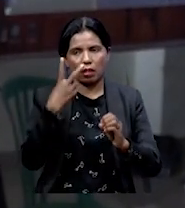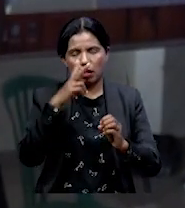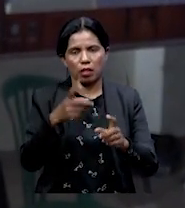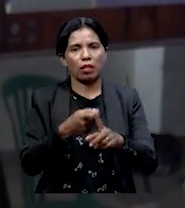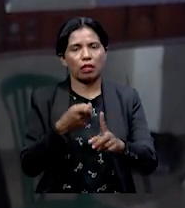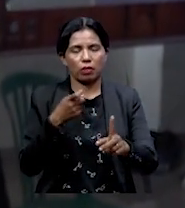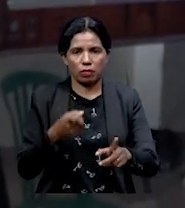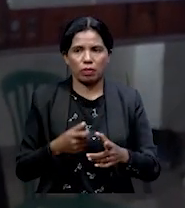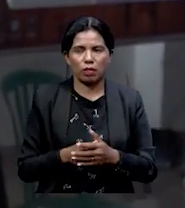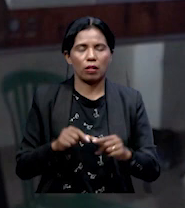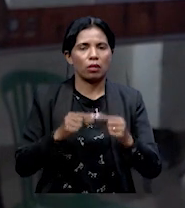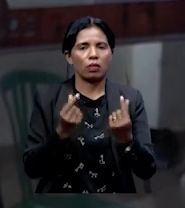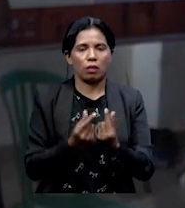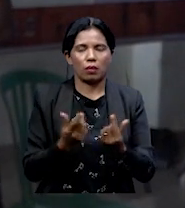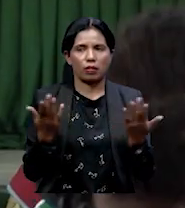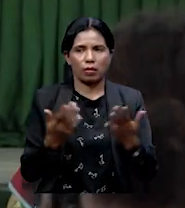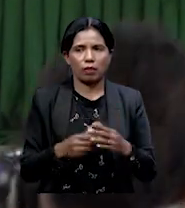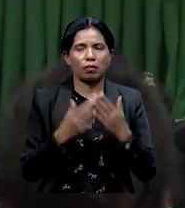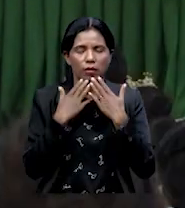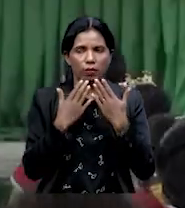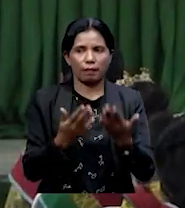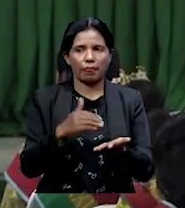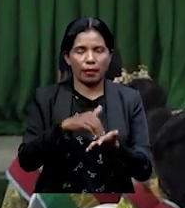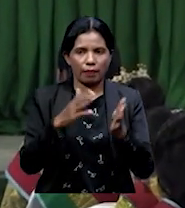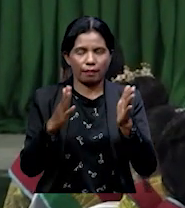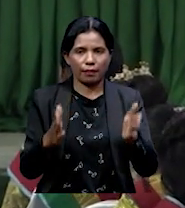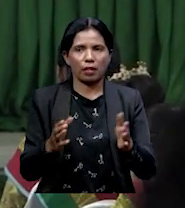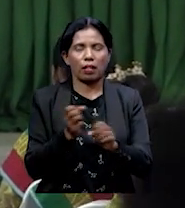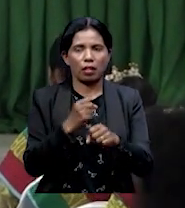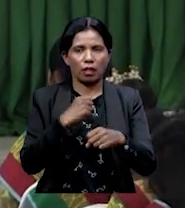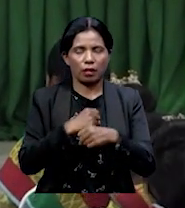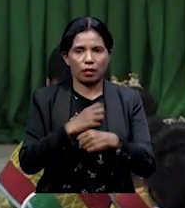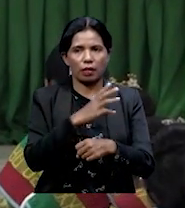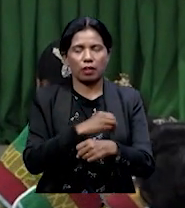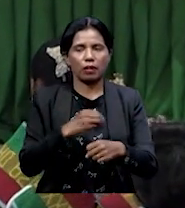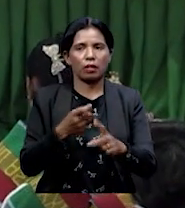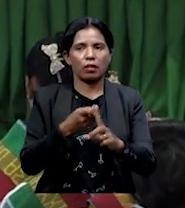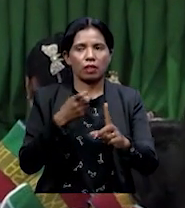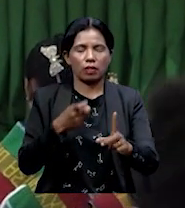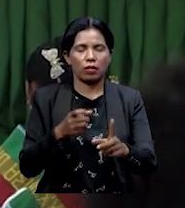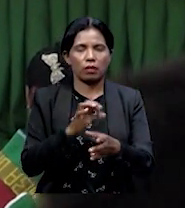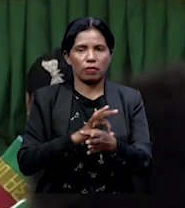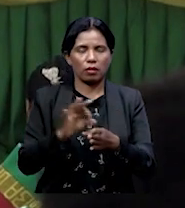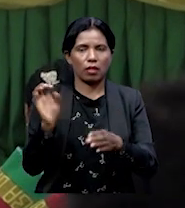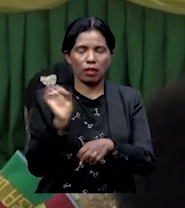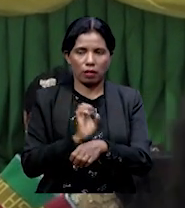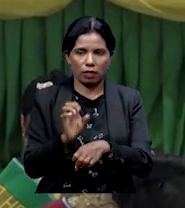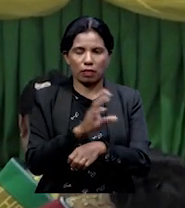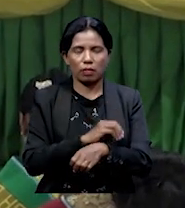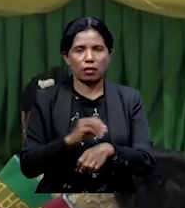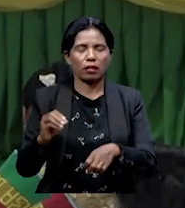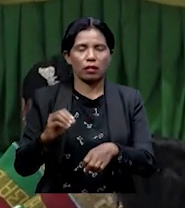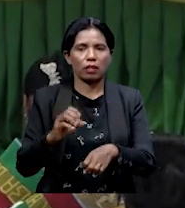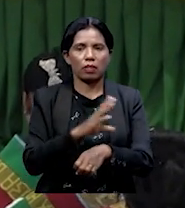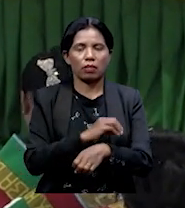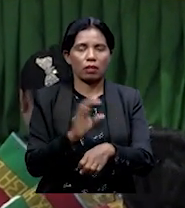hosi, grupo ita nebe. Obrigado. Estudante finalista nebe halau judisium composto si Faculdade Economia, Informática